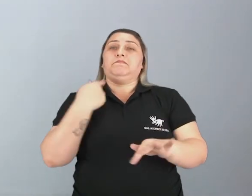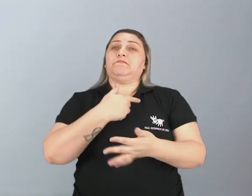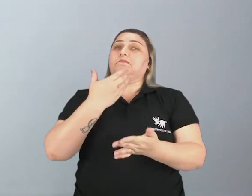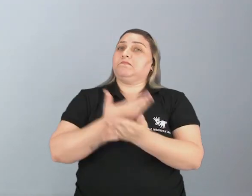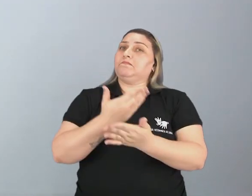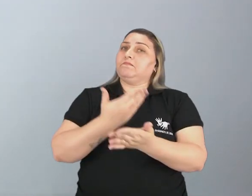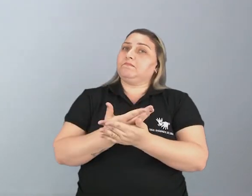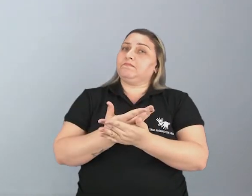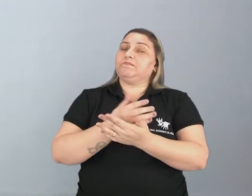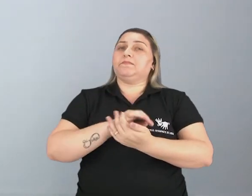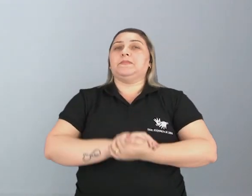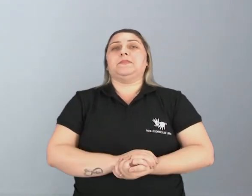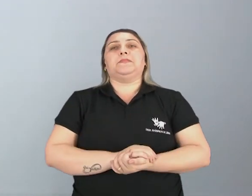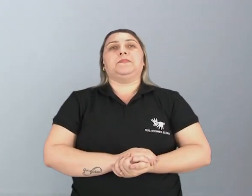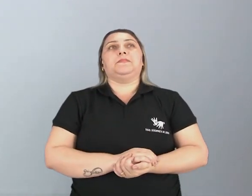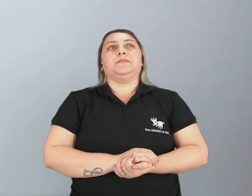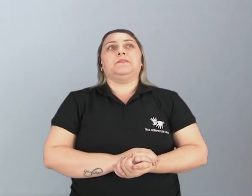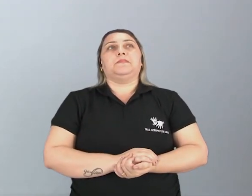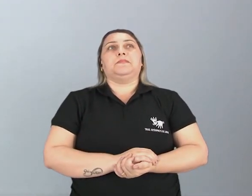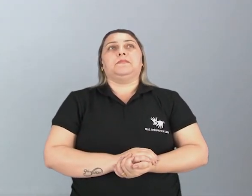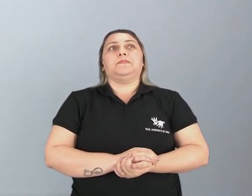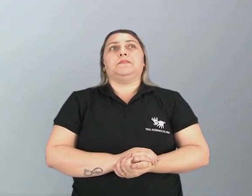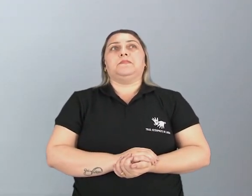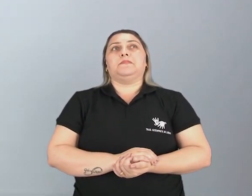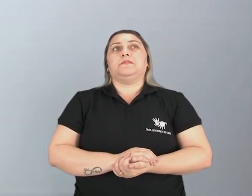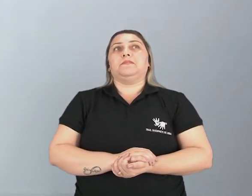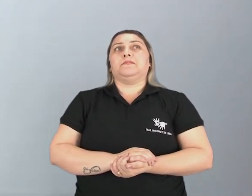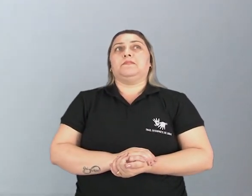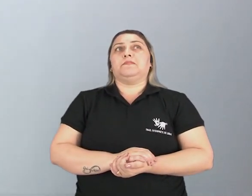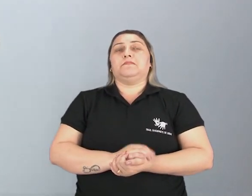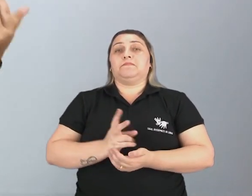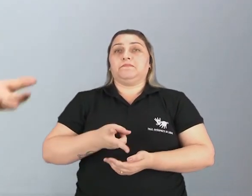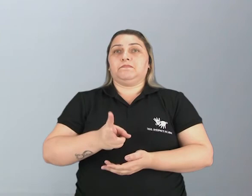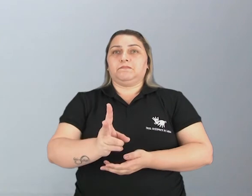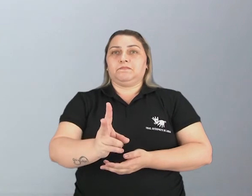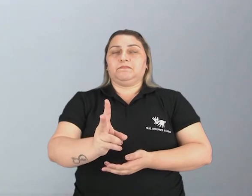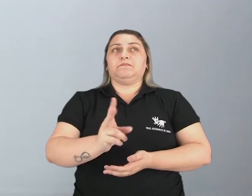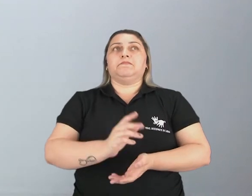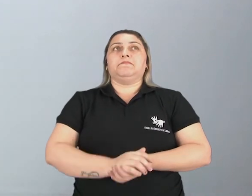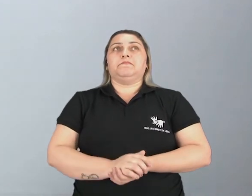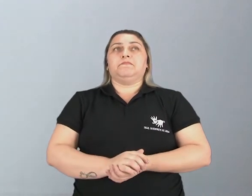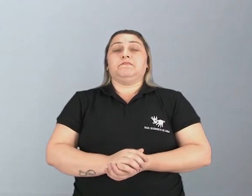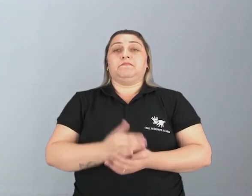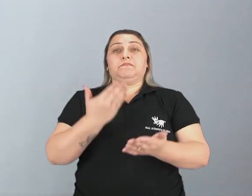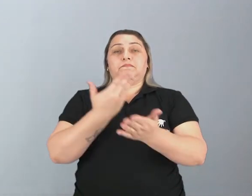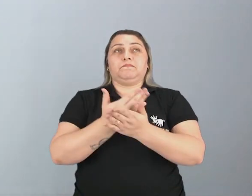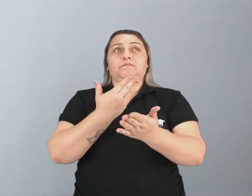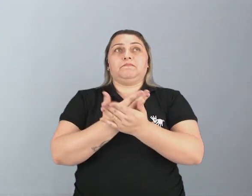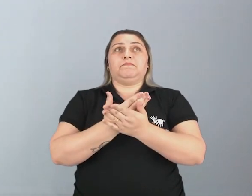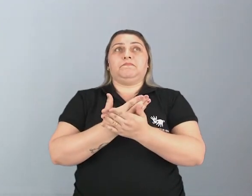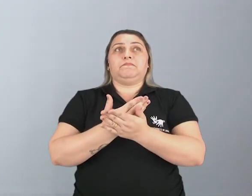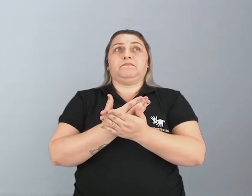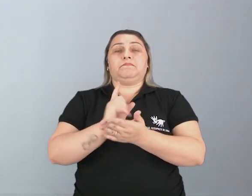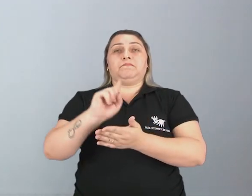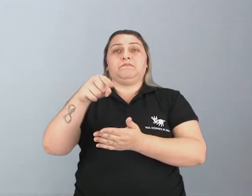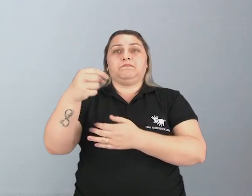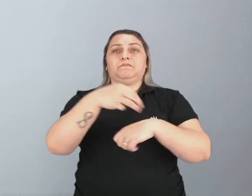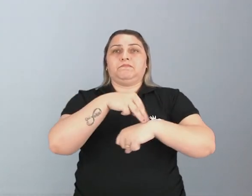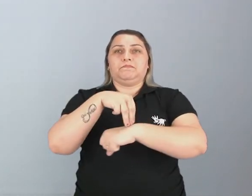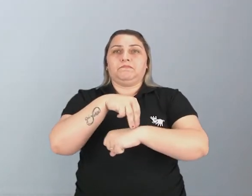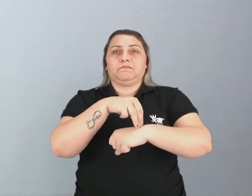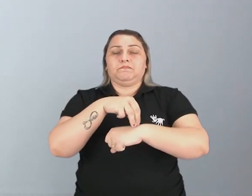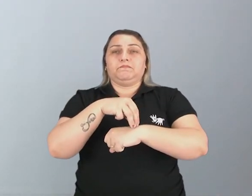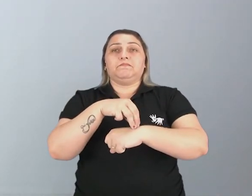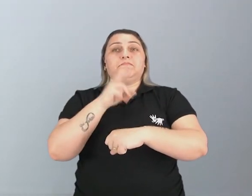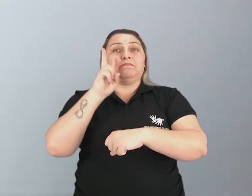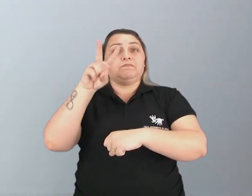aula por aqui, né? E nós vamos dar continuidade a essa aula em um outro momento. E